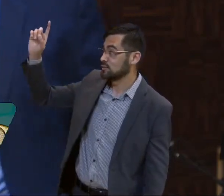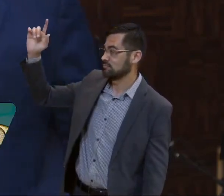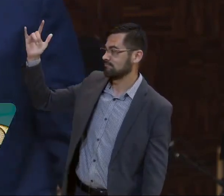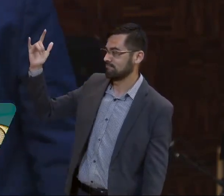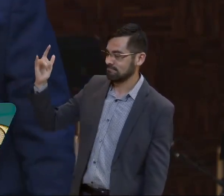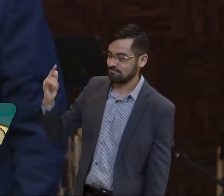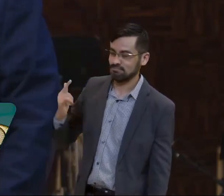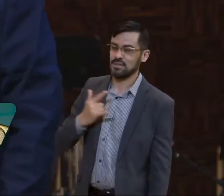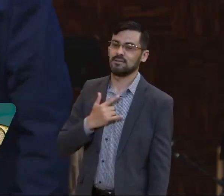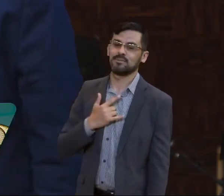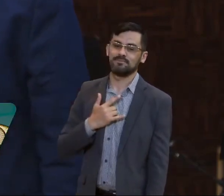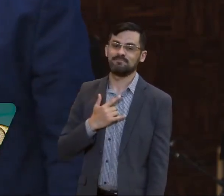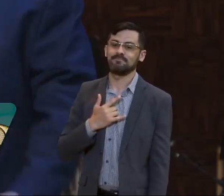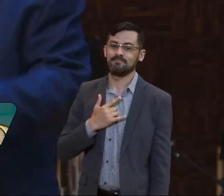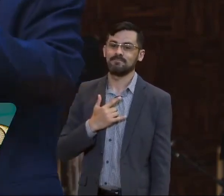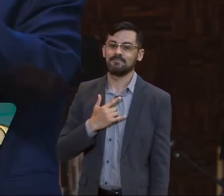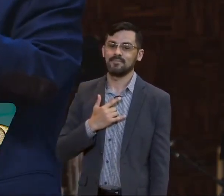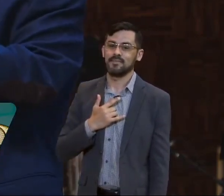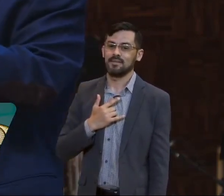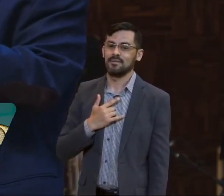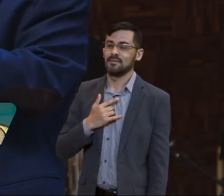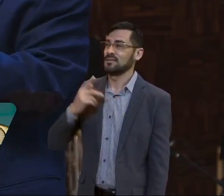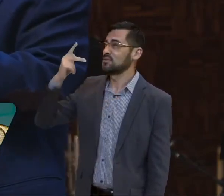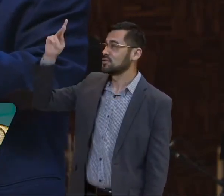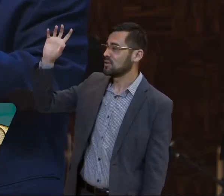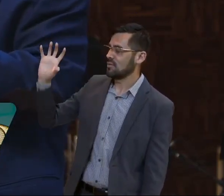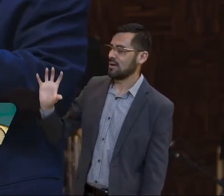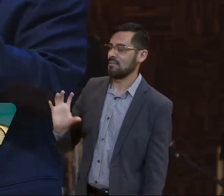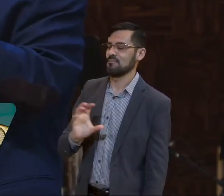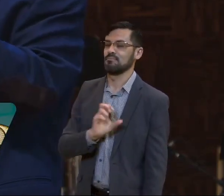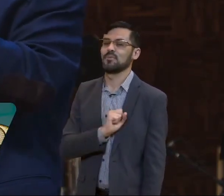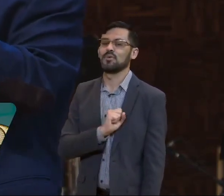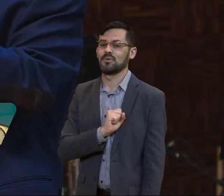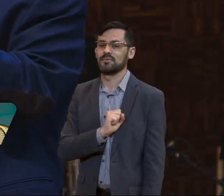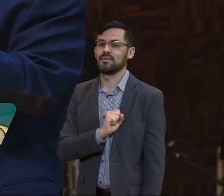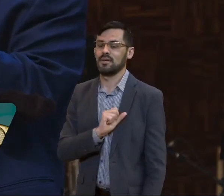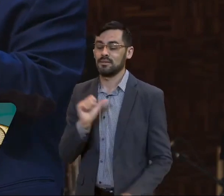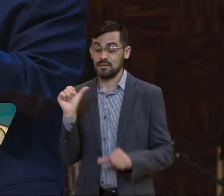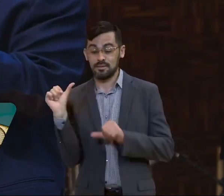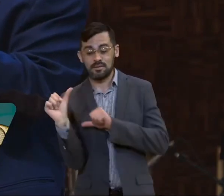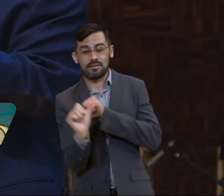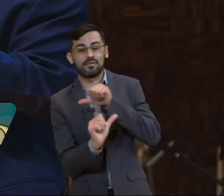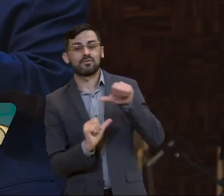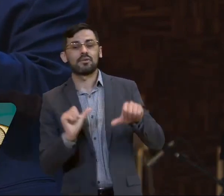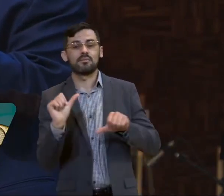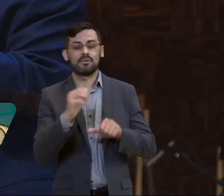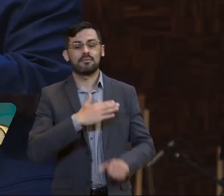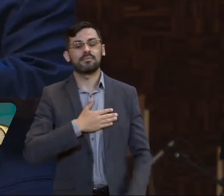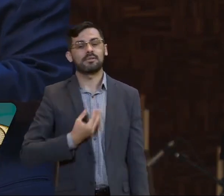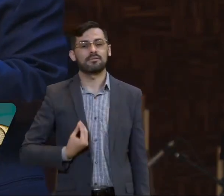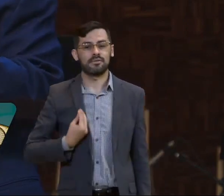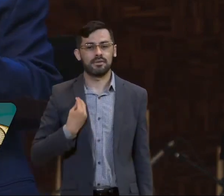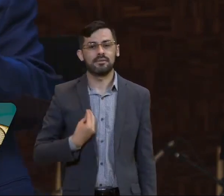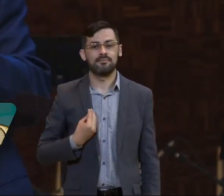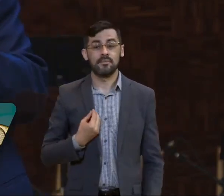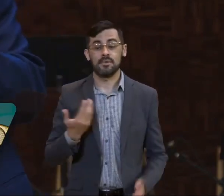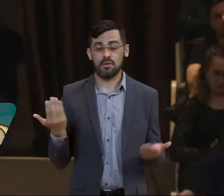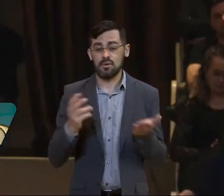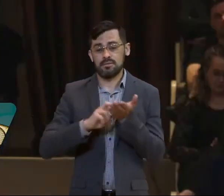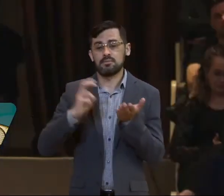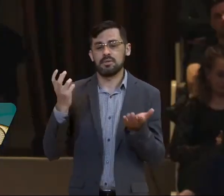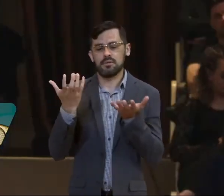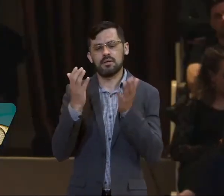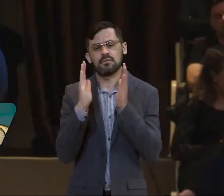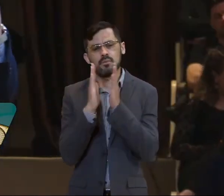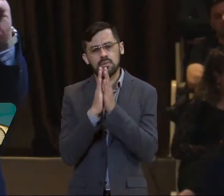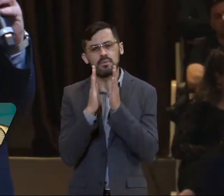Mas o Senhor me ama, e o teu amor por mim é que está fazendo essa mudança na minha vida. Então nessa manhã eu queria